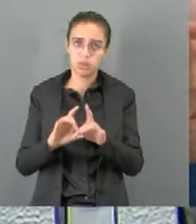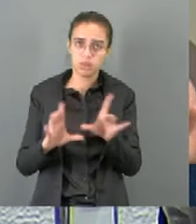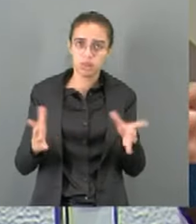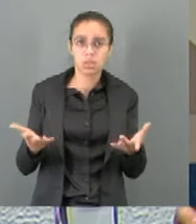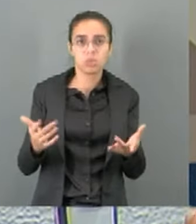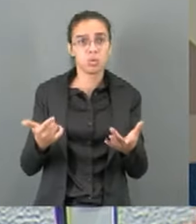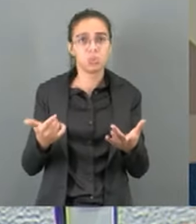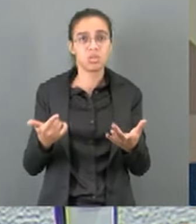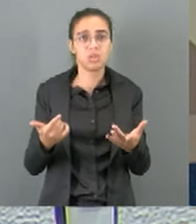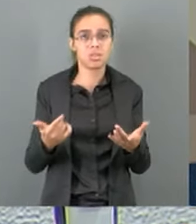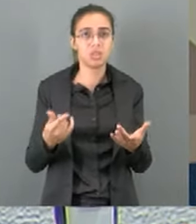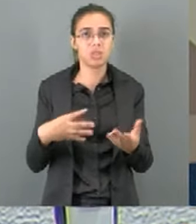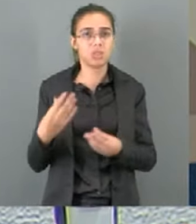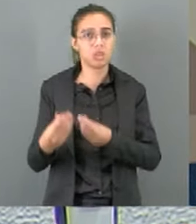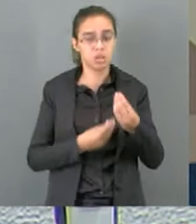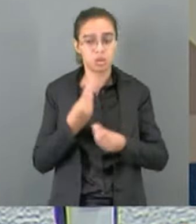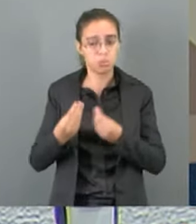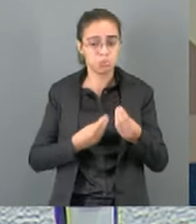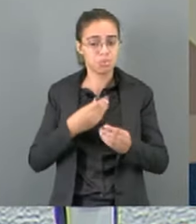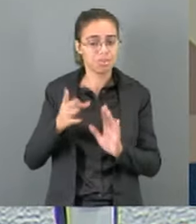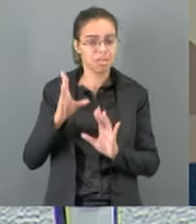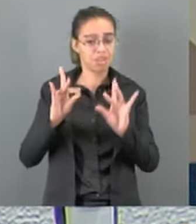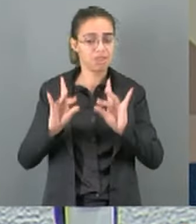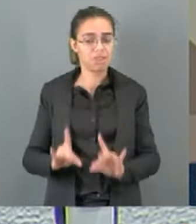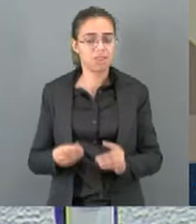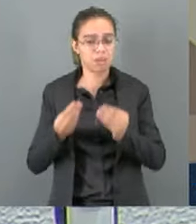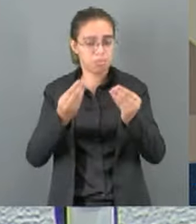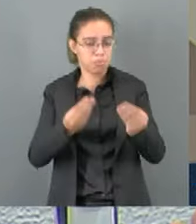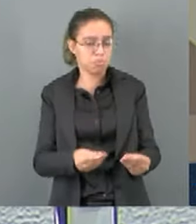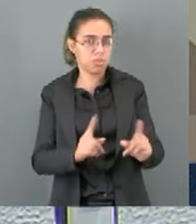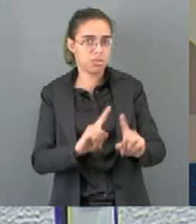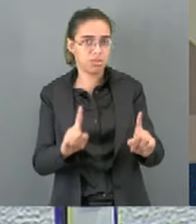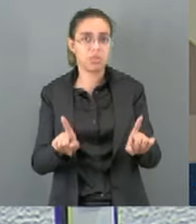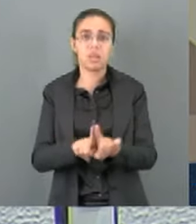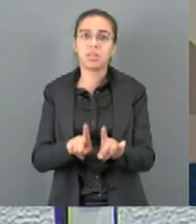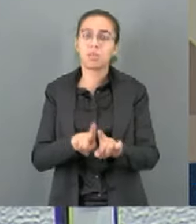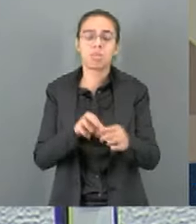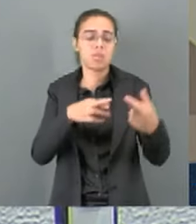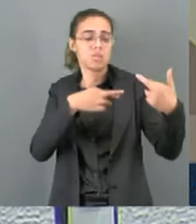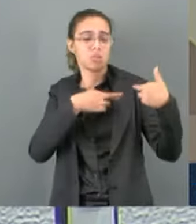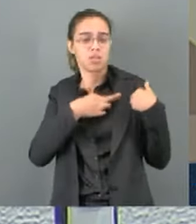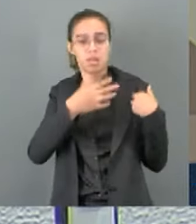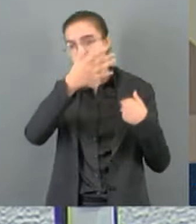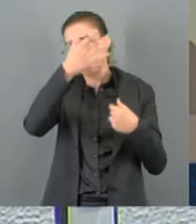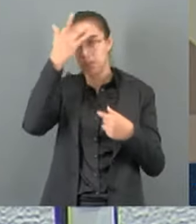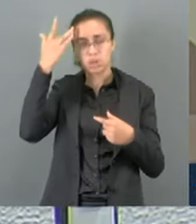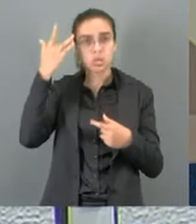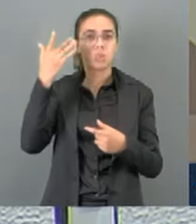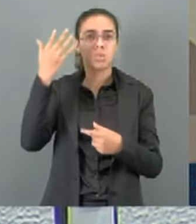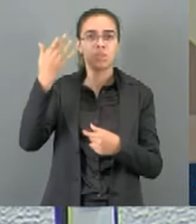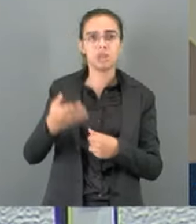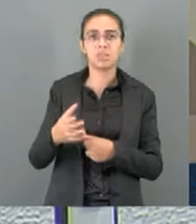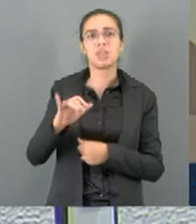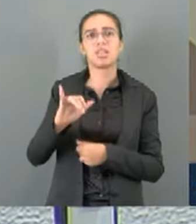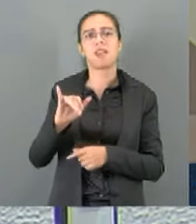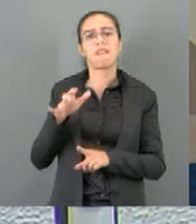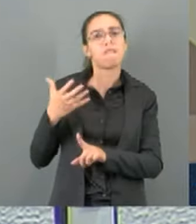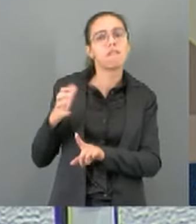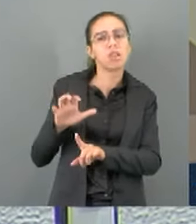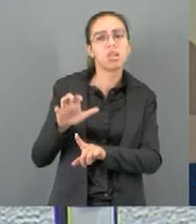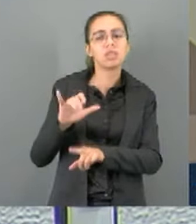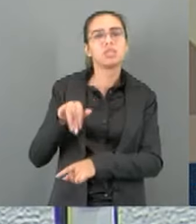não tenho esses detalhes para passar para Vossa Excelência. Com relação à responsabilidade dos influencers civil e penal, a